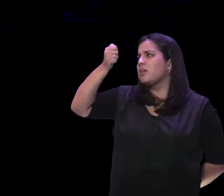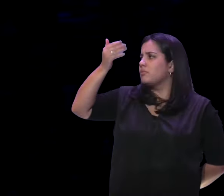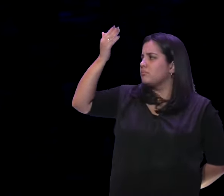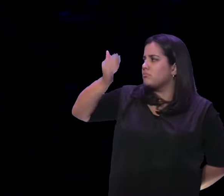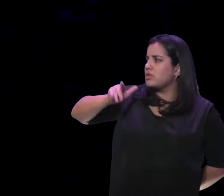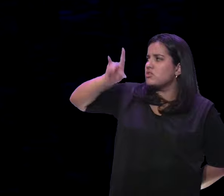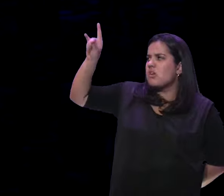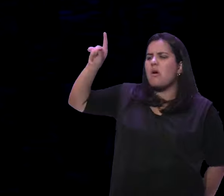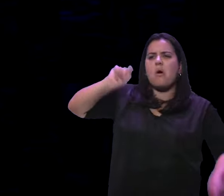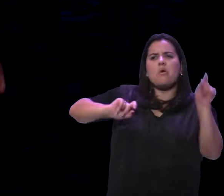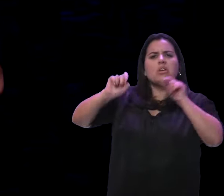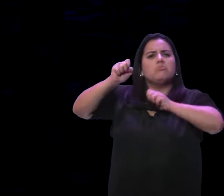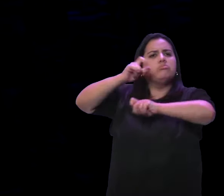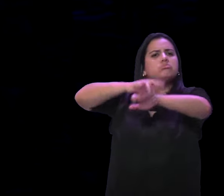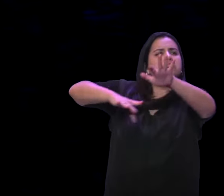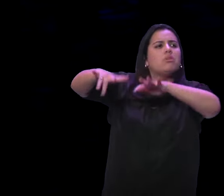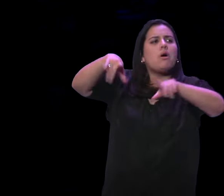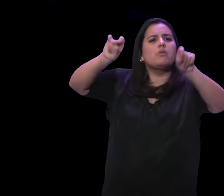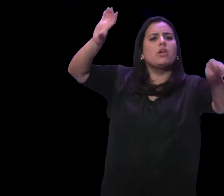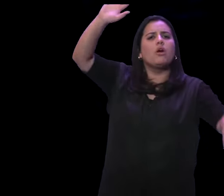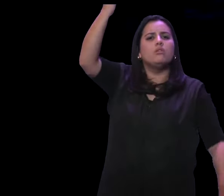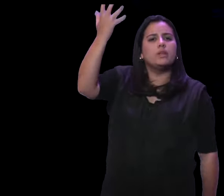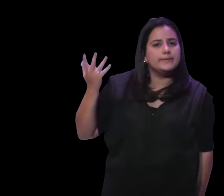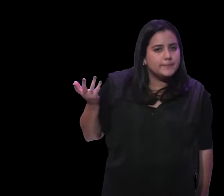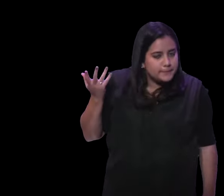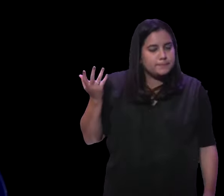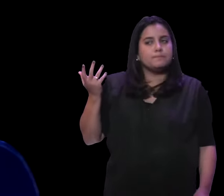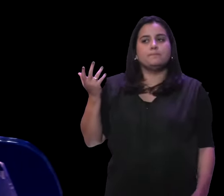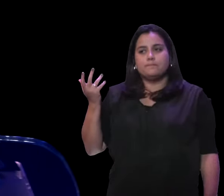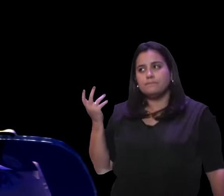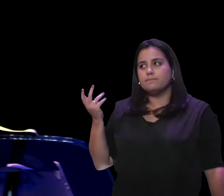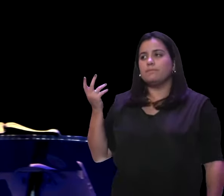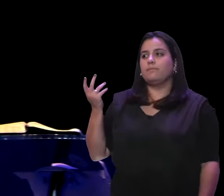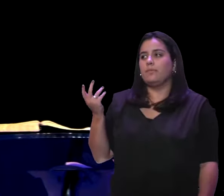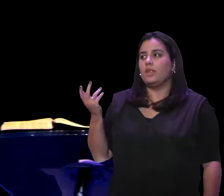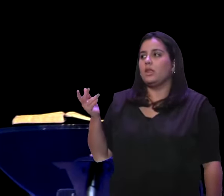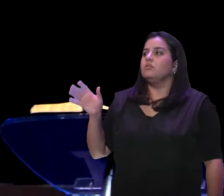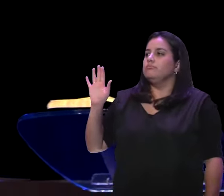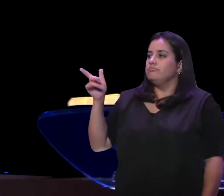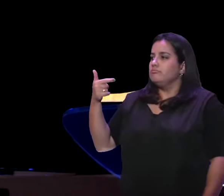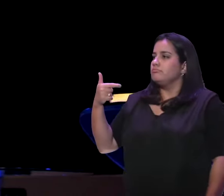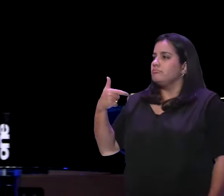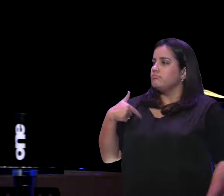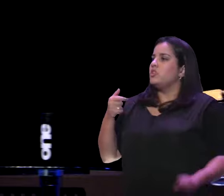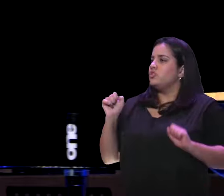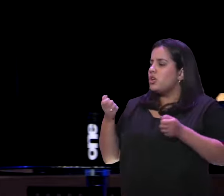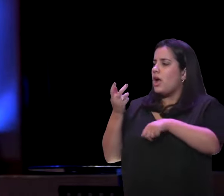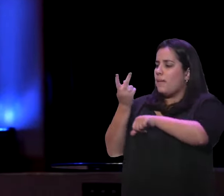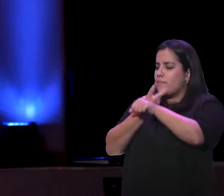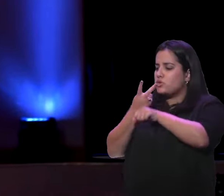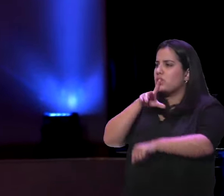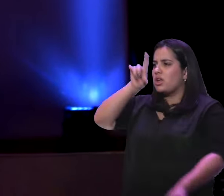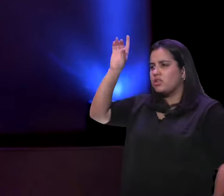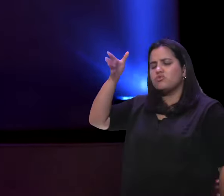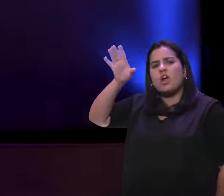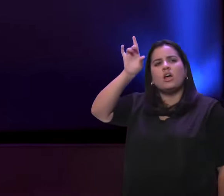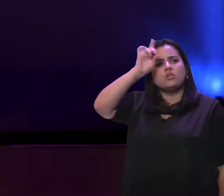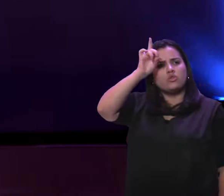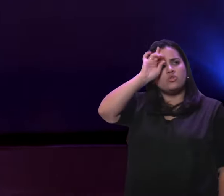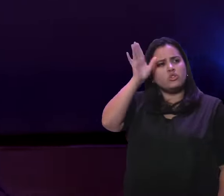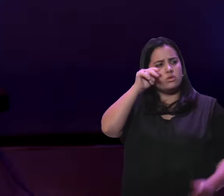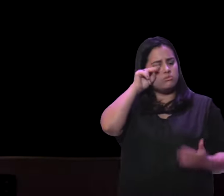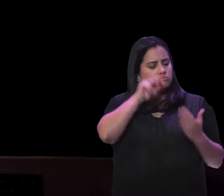chega. Depois que a gente se tornou constante na presença de Deus, começou a buscar Deus todos os dias, começou a ler